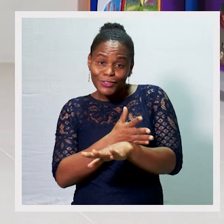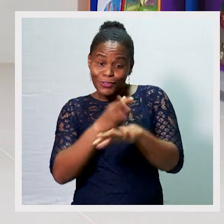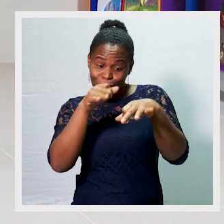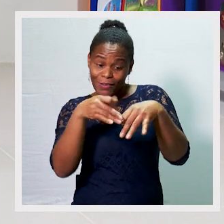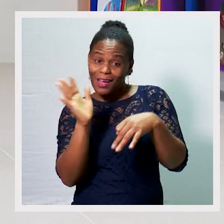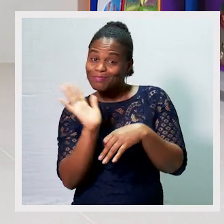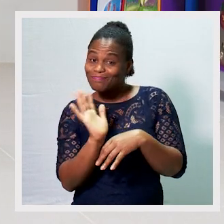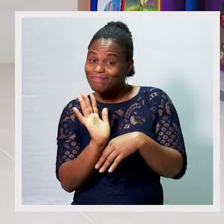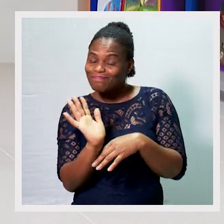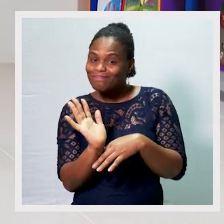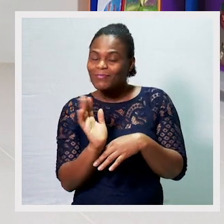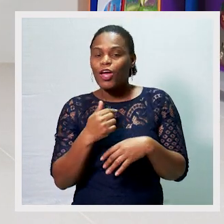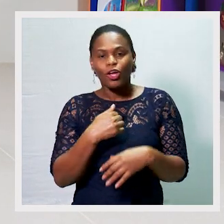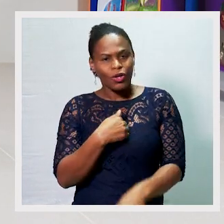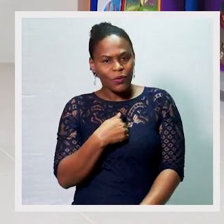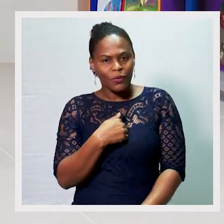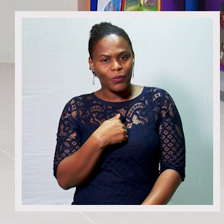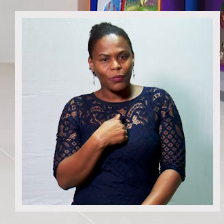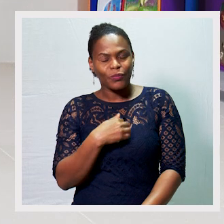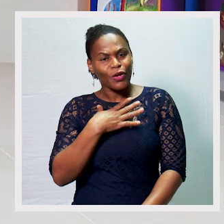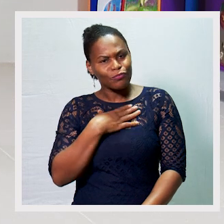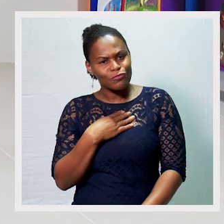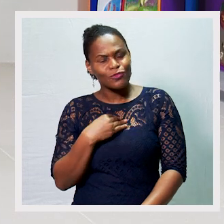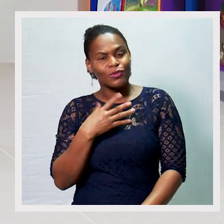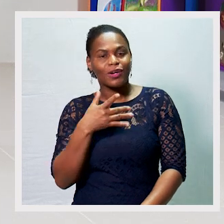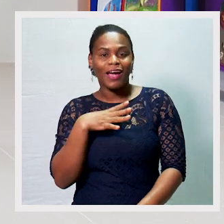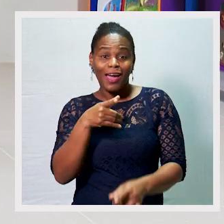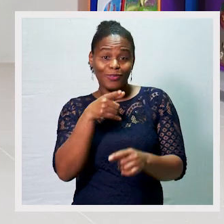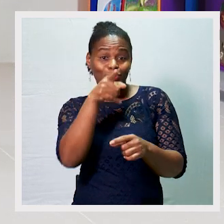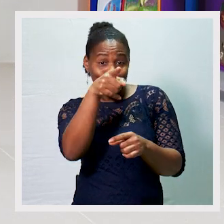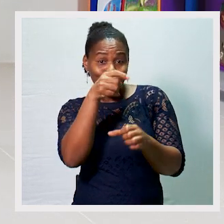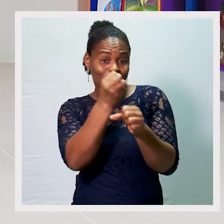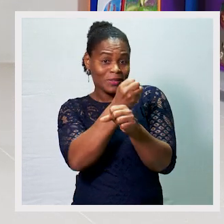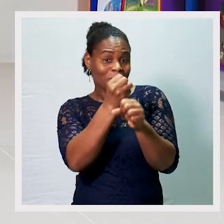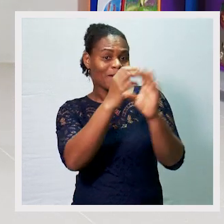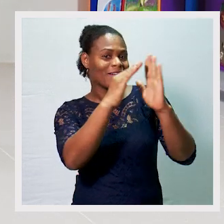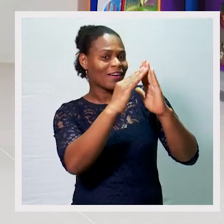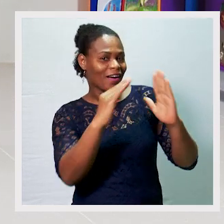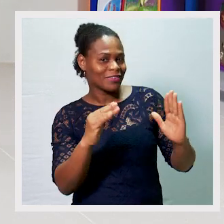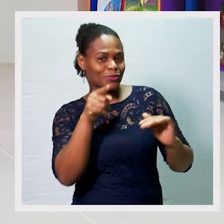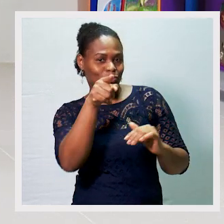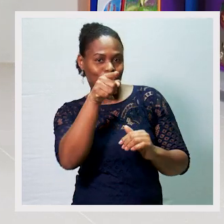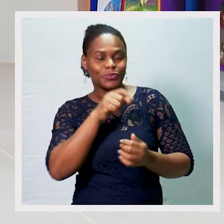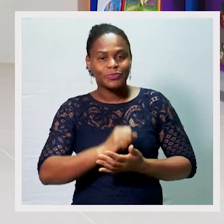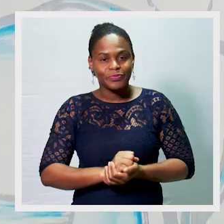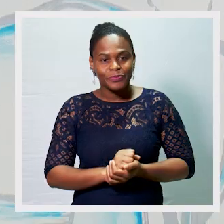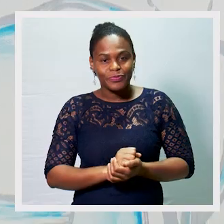Antes de nos despedirmos, eu gostaria de deixar um trabalhinho de